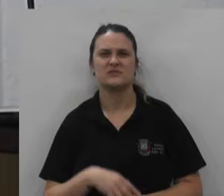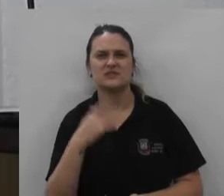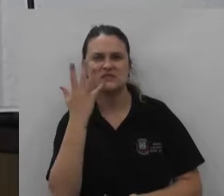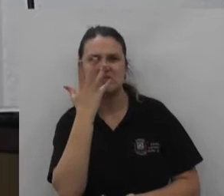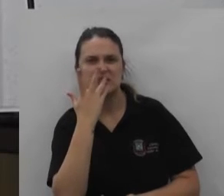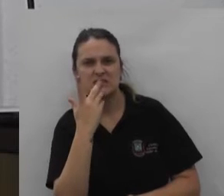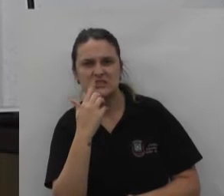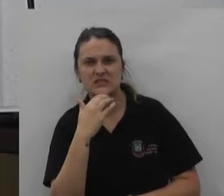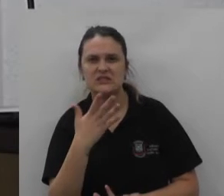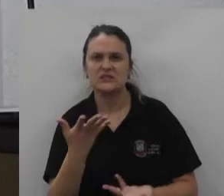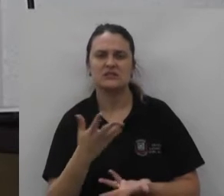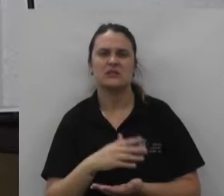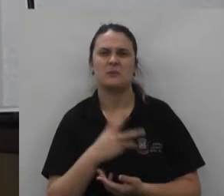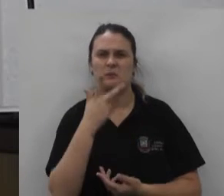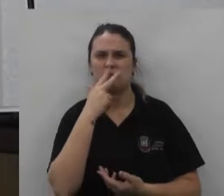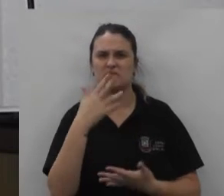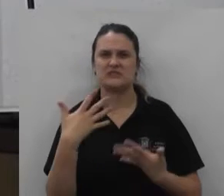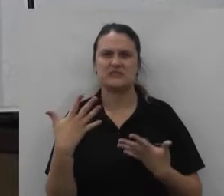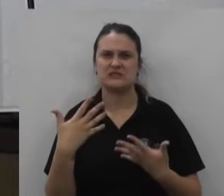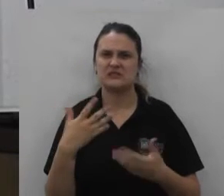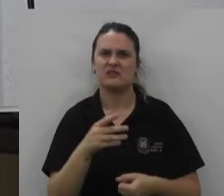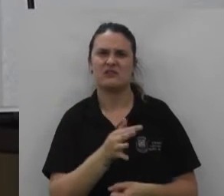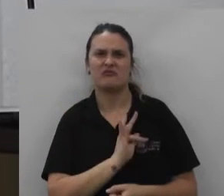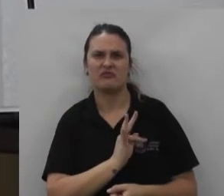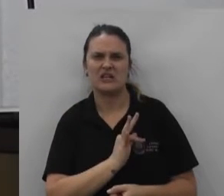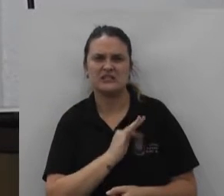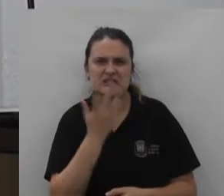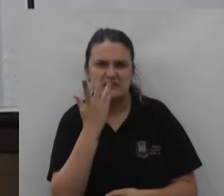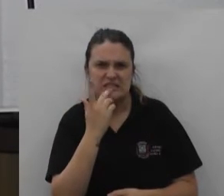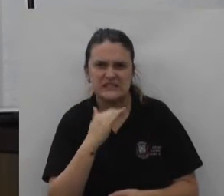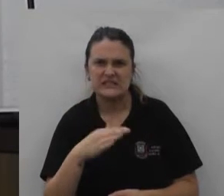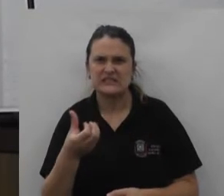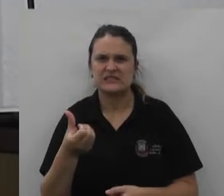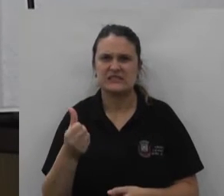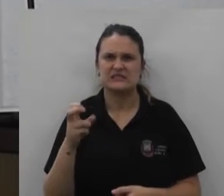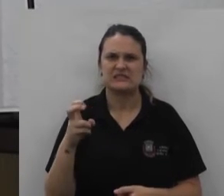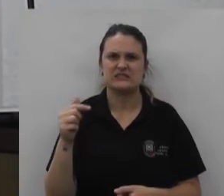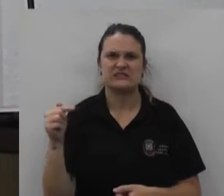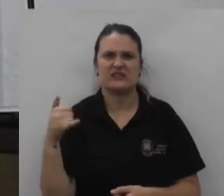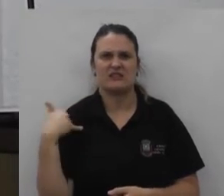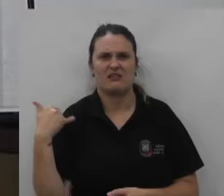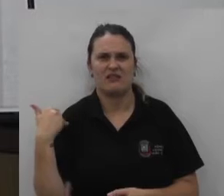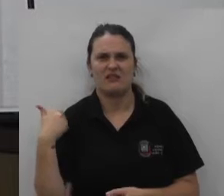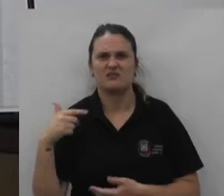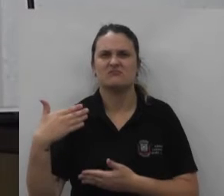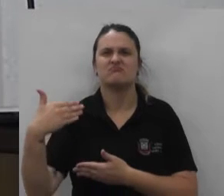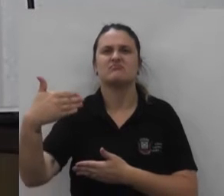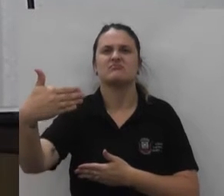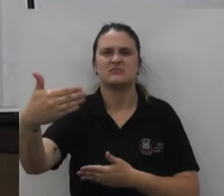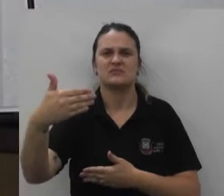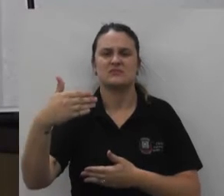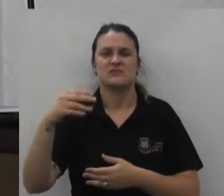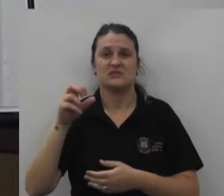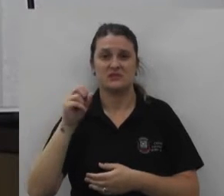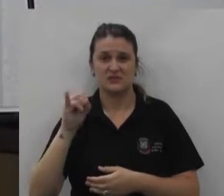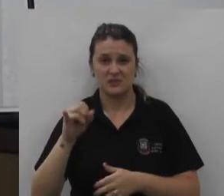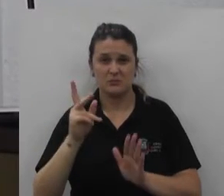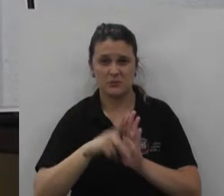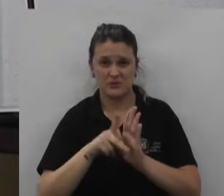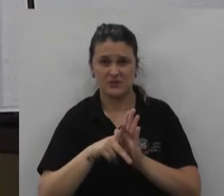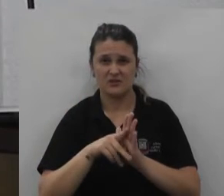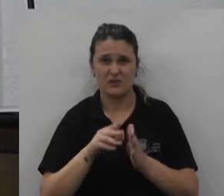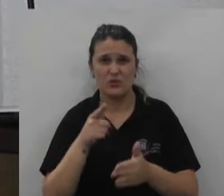Da criança, lá da fase mais tenra, de 6, de 5, de 7 anos para frente, se o plano